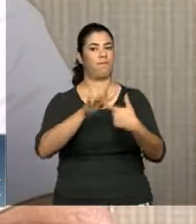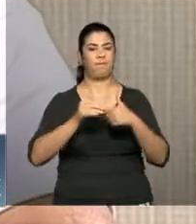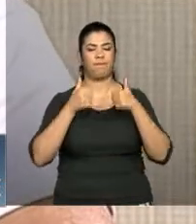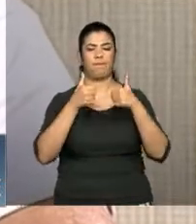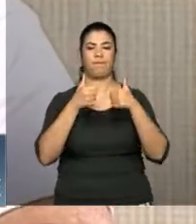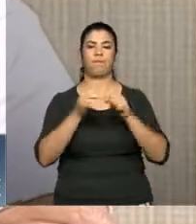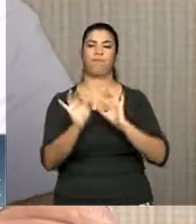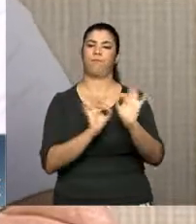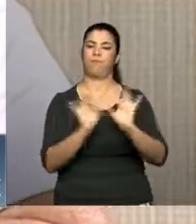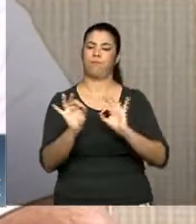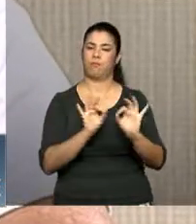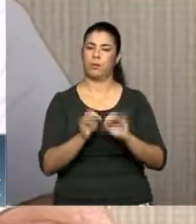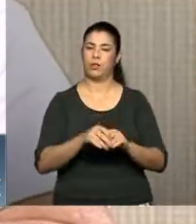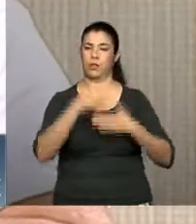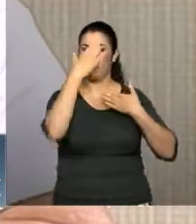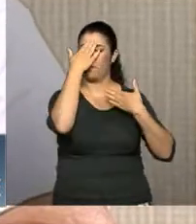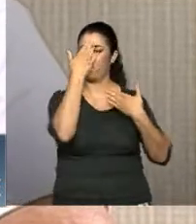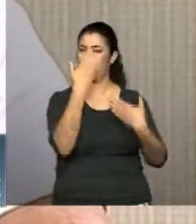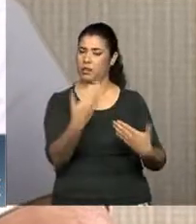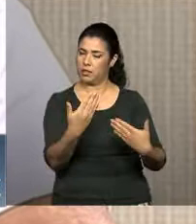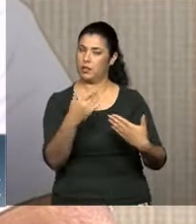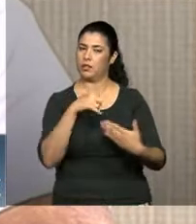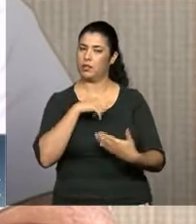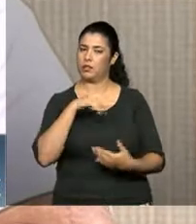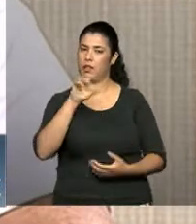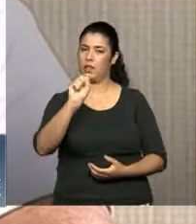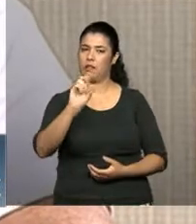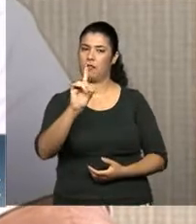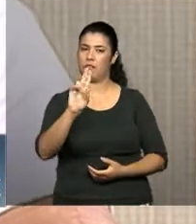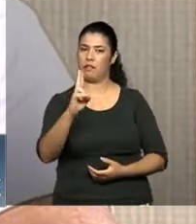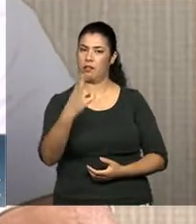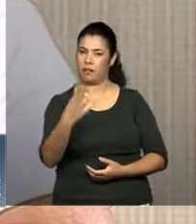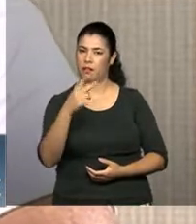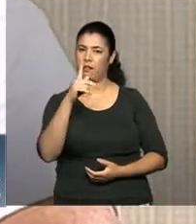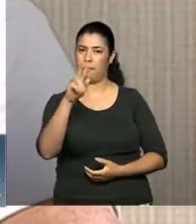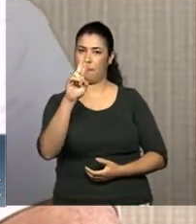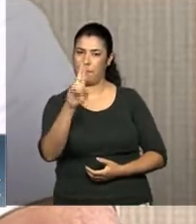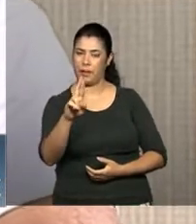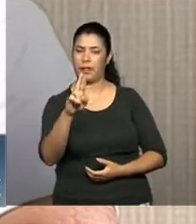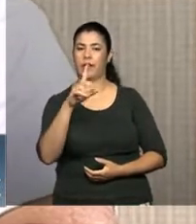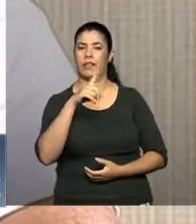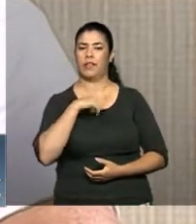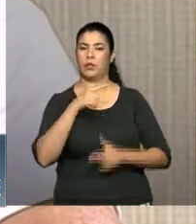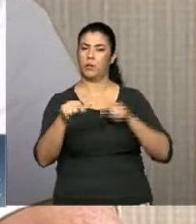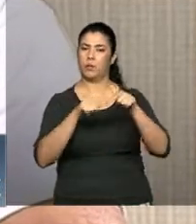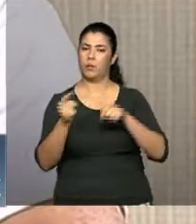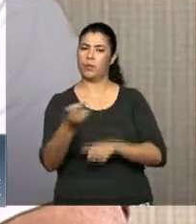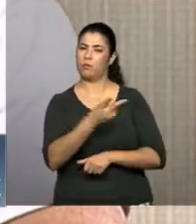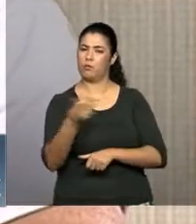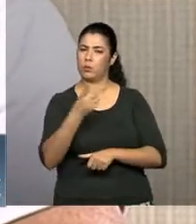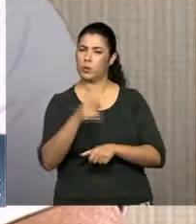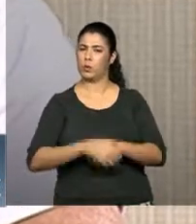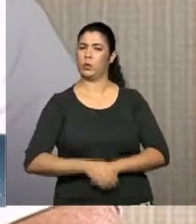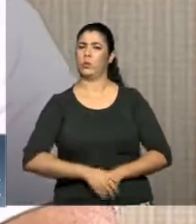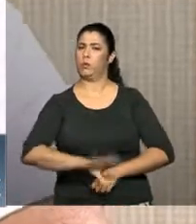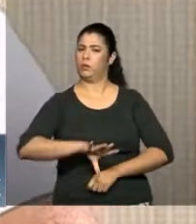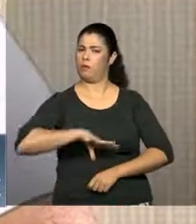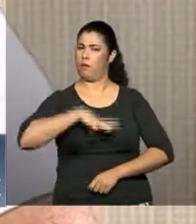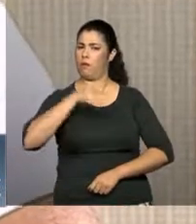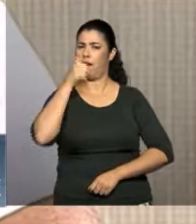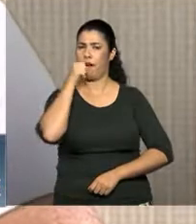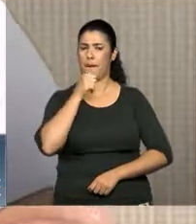agradecimento é da secretaria de direitos humanos da presidência da república pelo trabalho que essas duas bravas e corajosas mulheres né